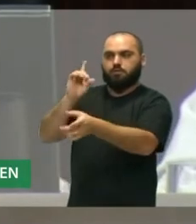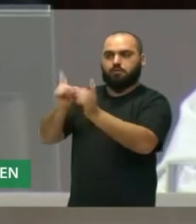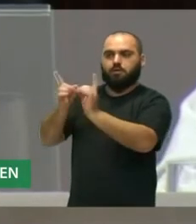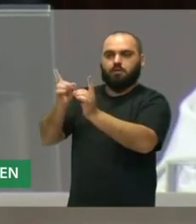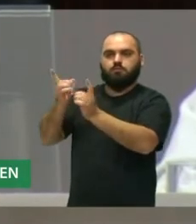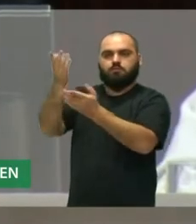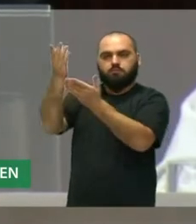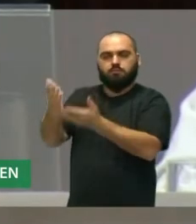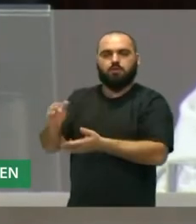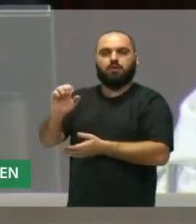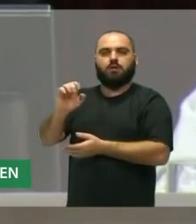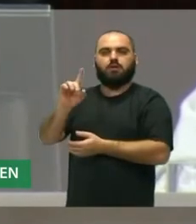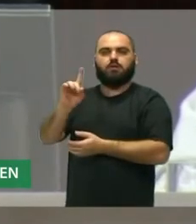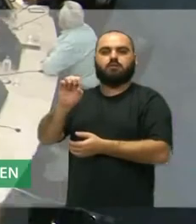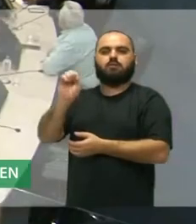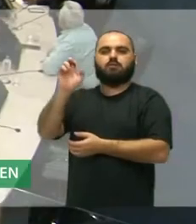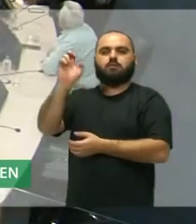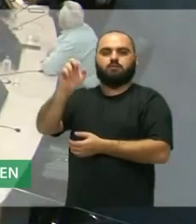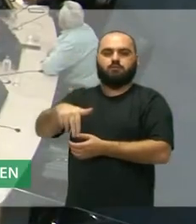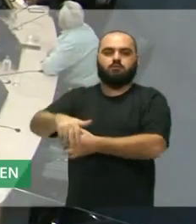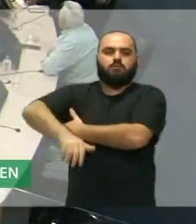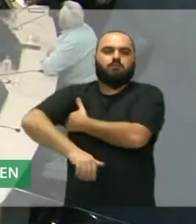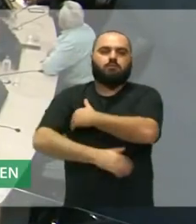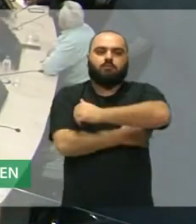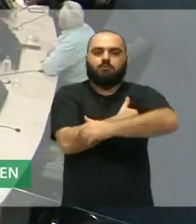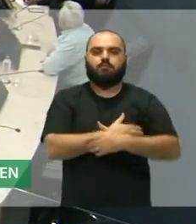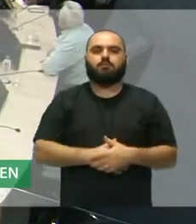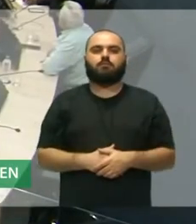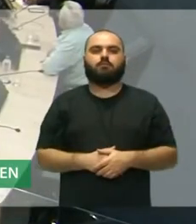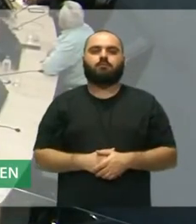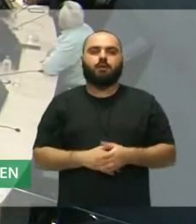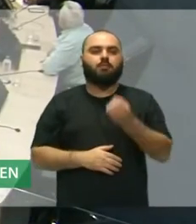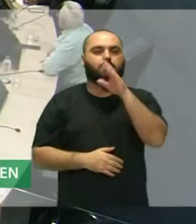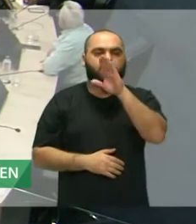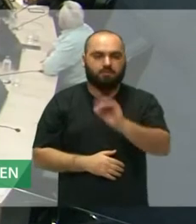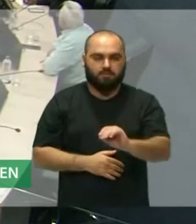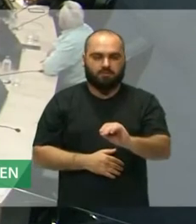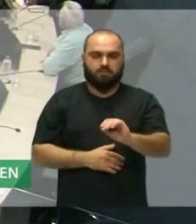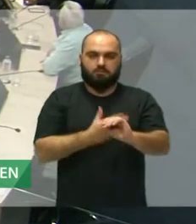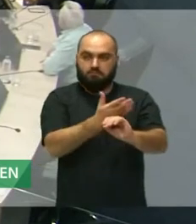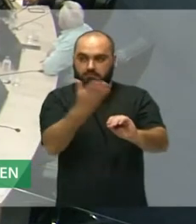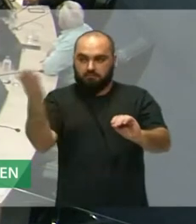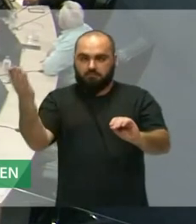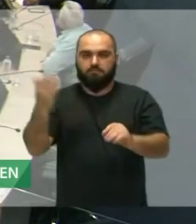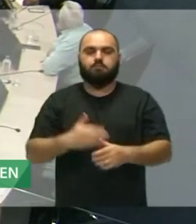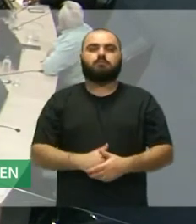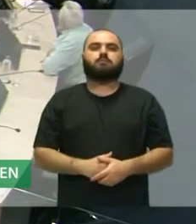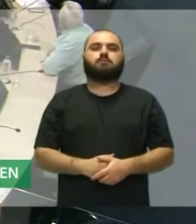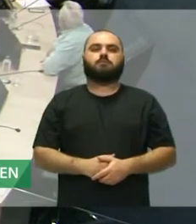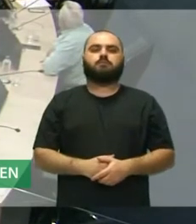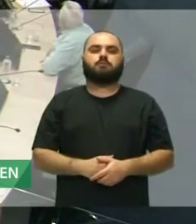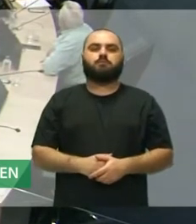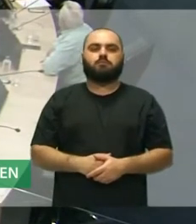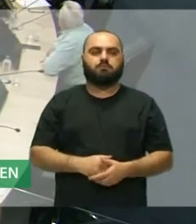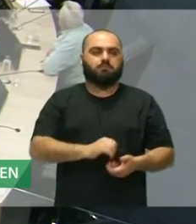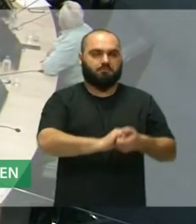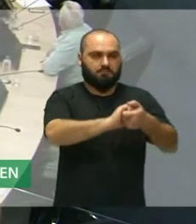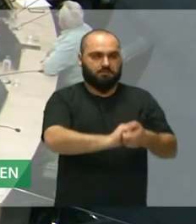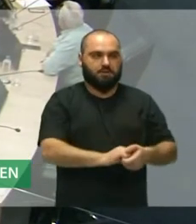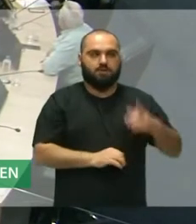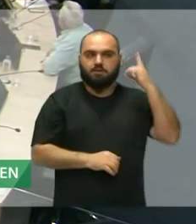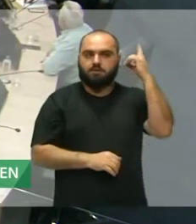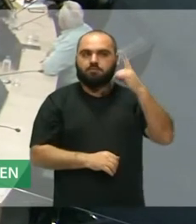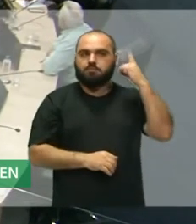Edson Arthur Rossini. Boa noite. Boa noite a todos. Cumprimento a deputada em nome de todas